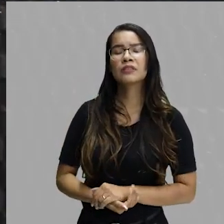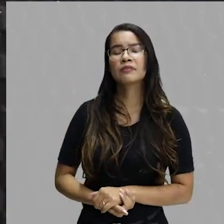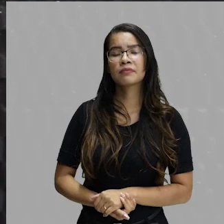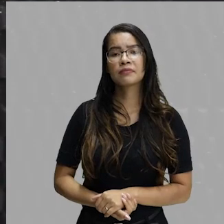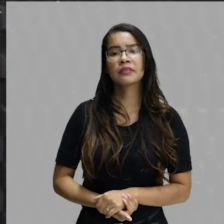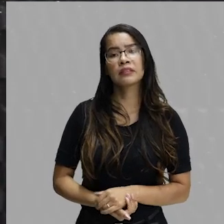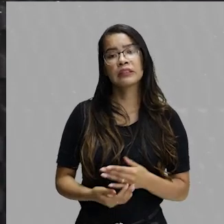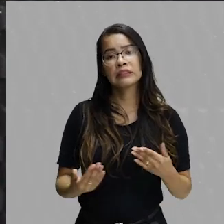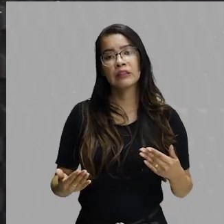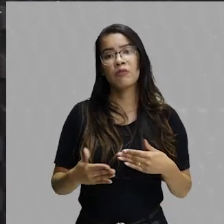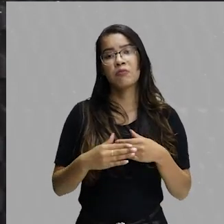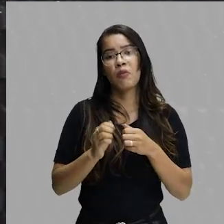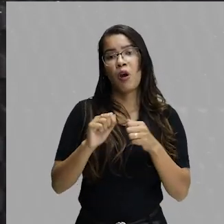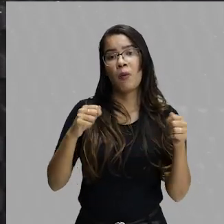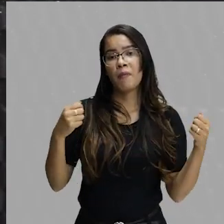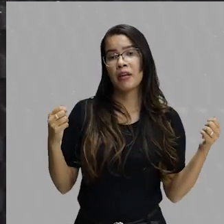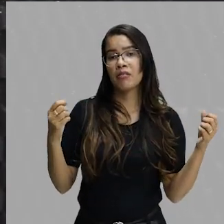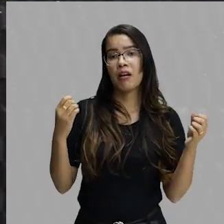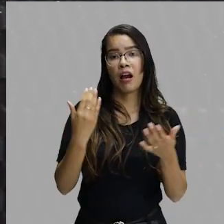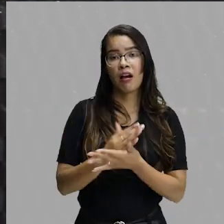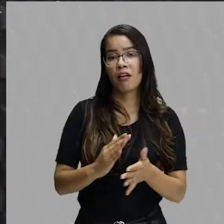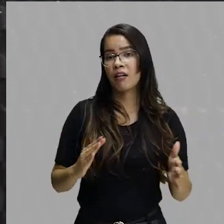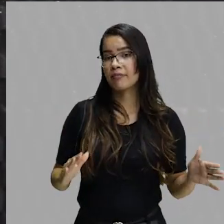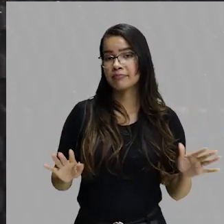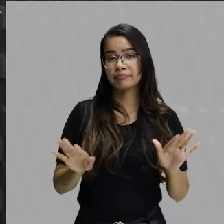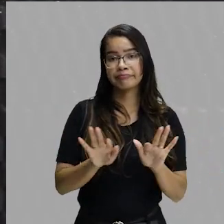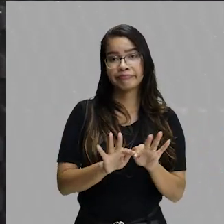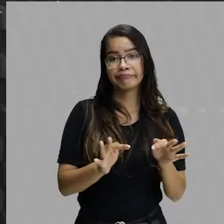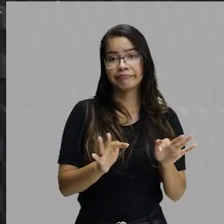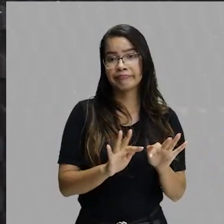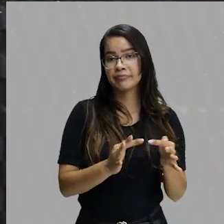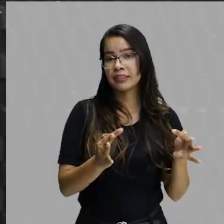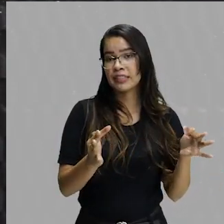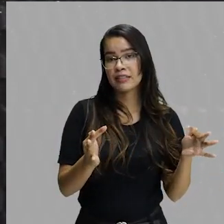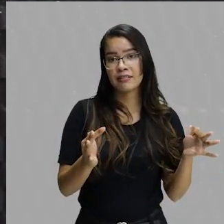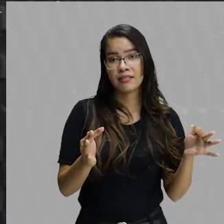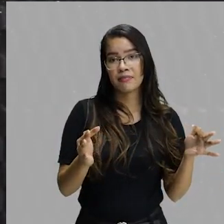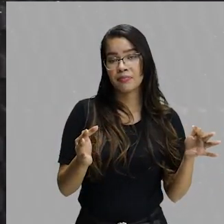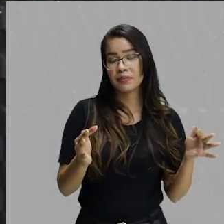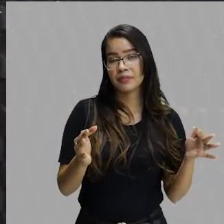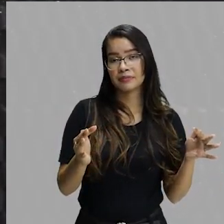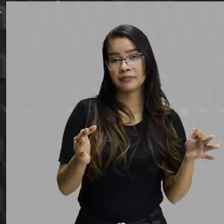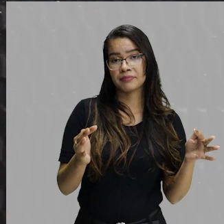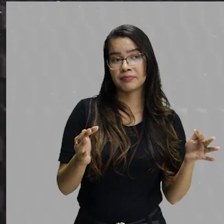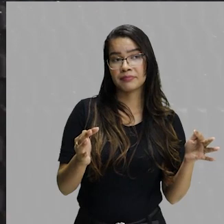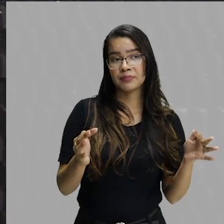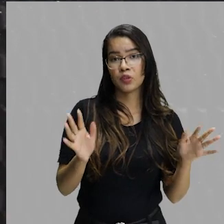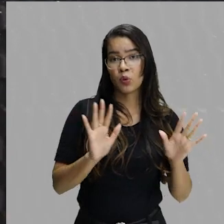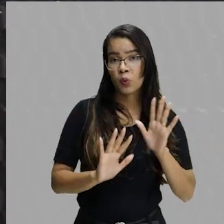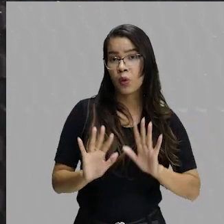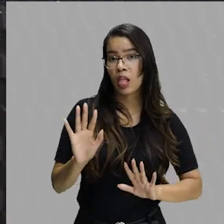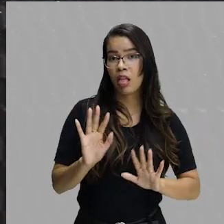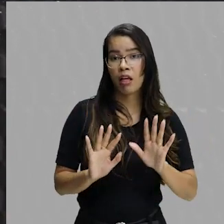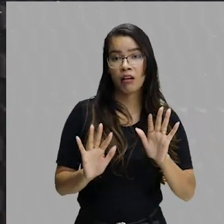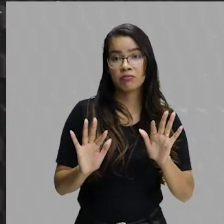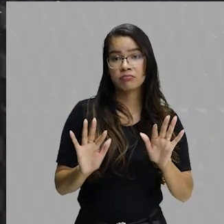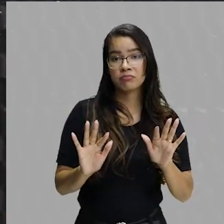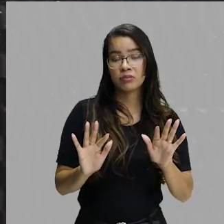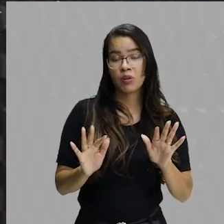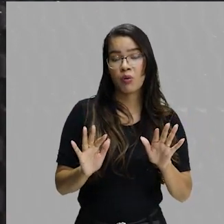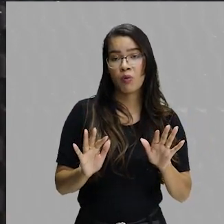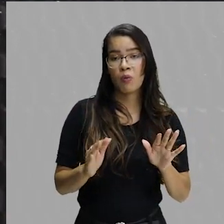acaba simplesmente, esse avanço dos movimentos das esquerdas comunistas, senhores, cuidado com isso, acaba,